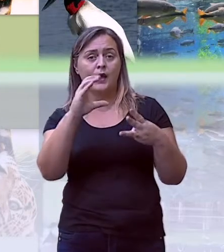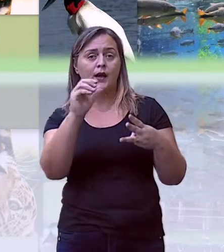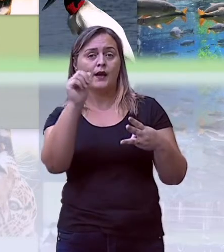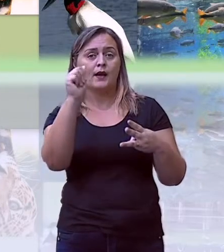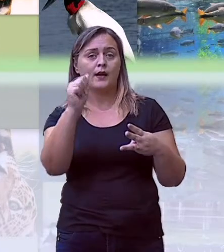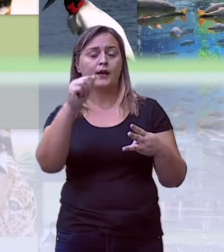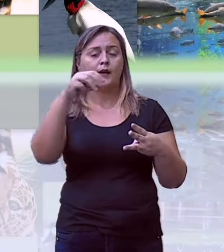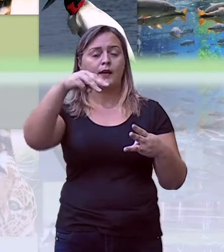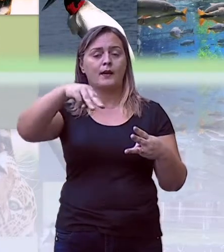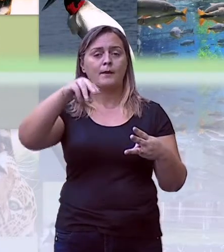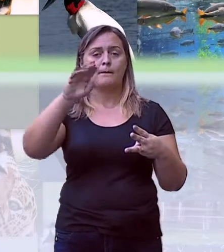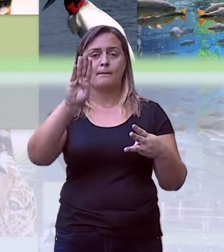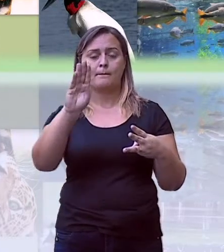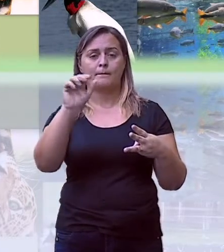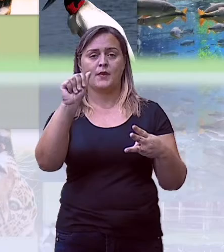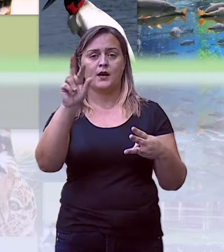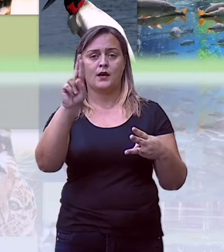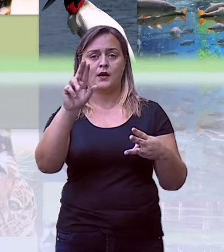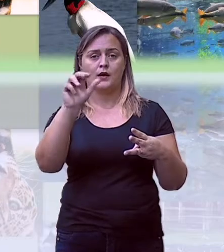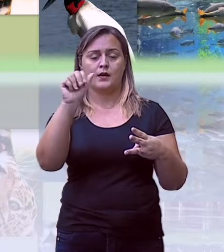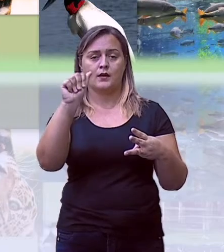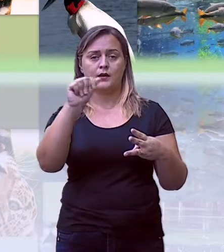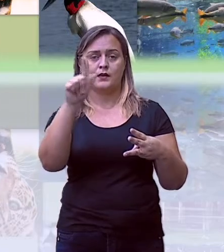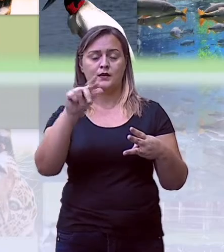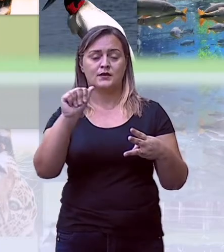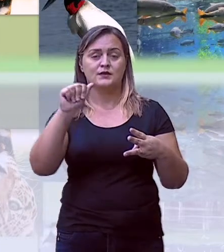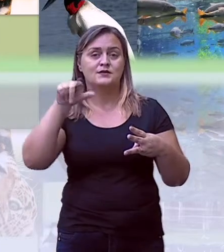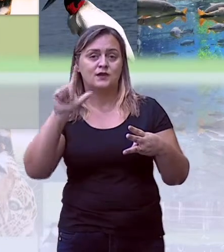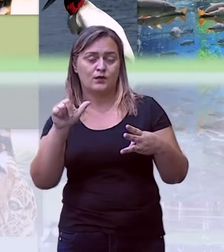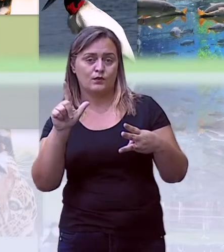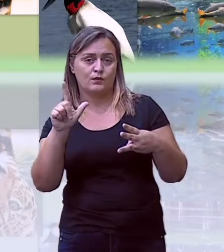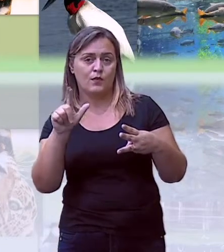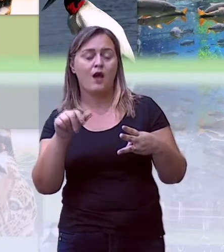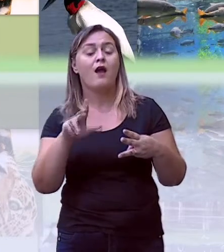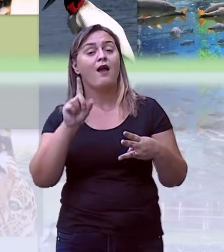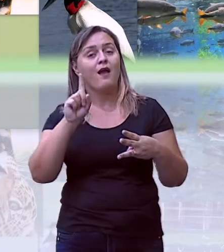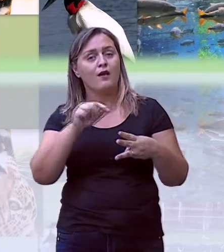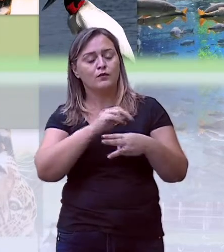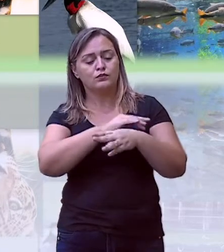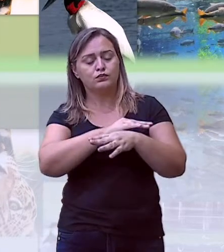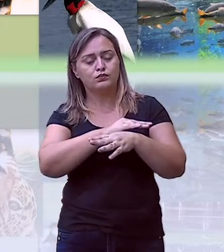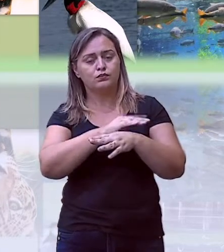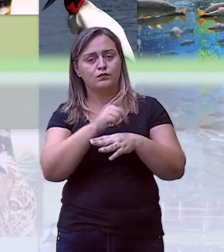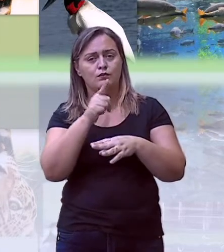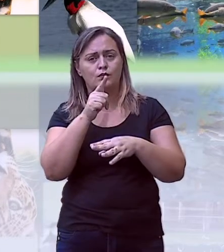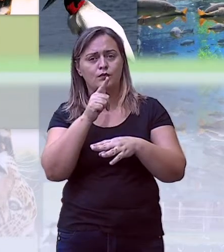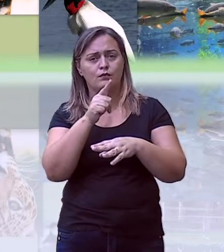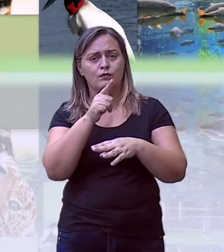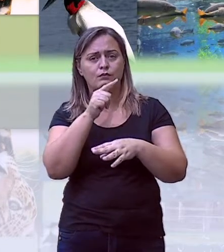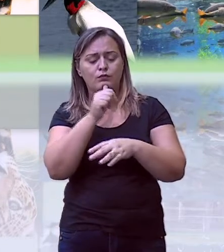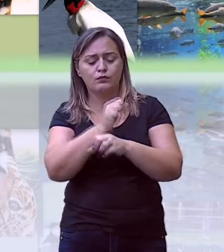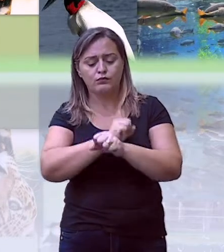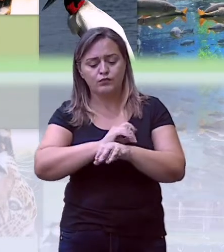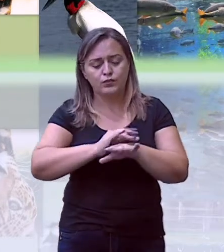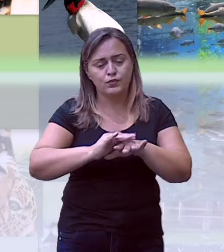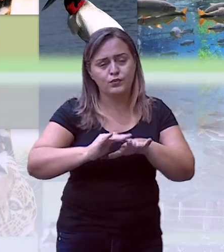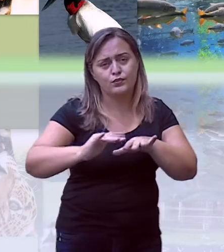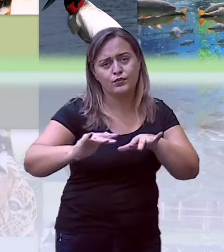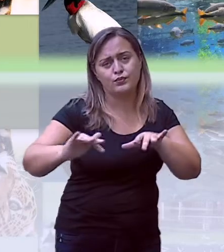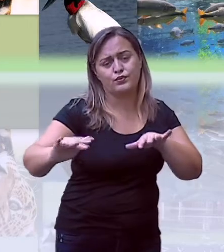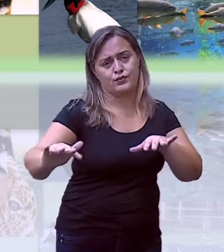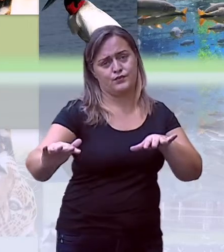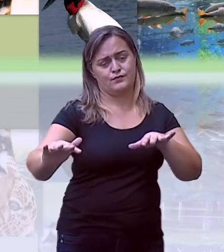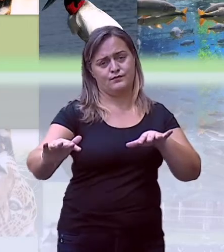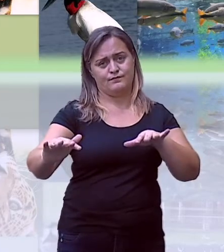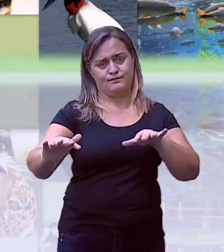a mata ela é inundável. E aí nós vamos ter a mata inundável de Cambará e